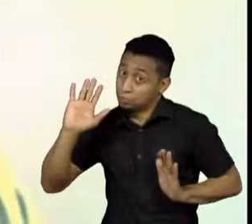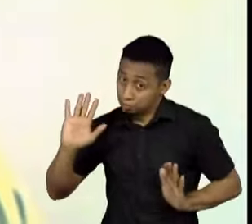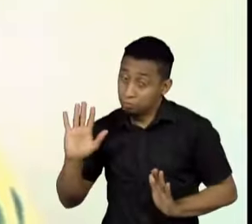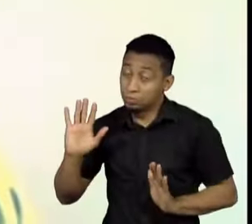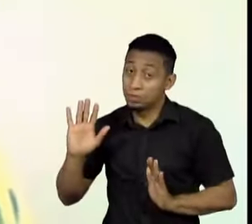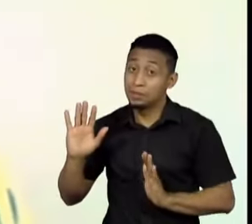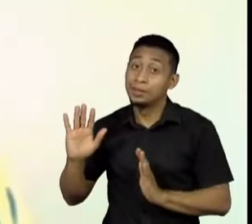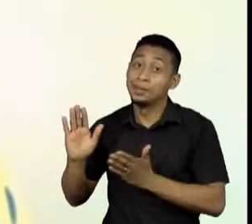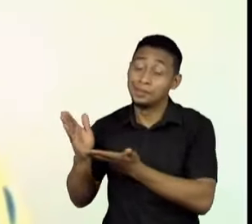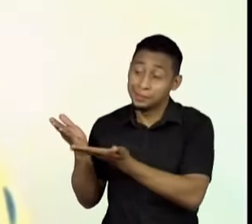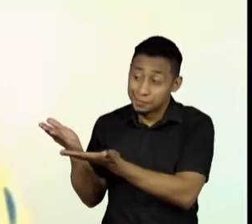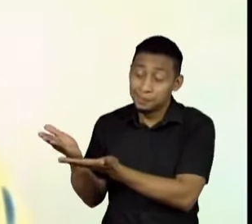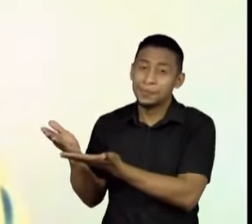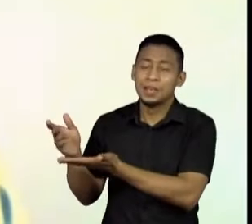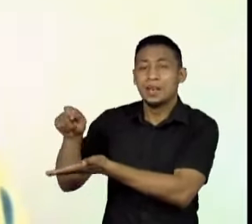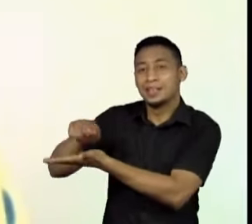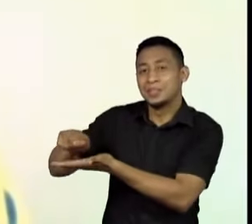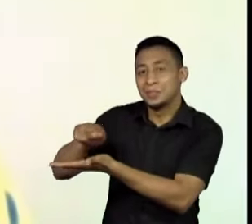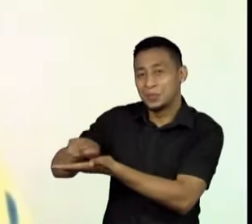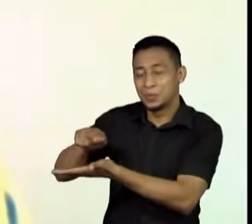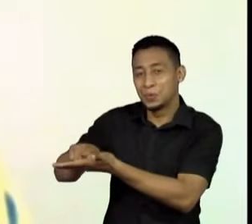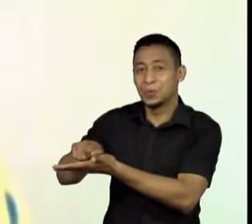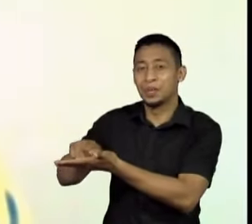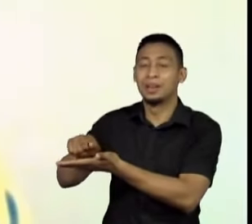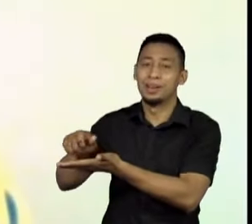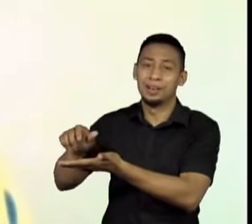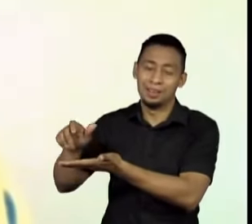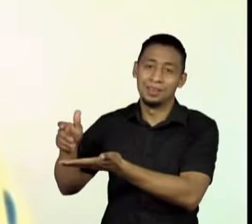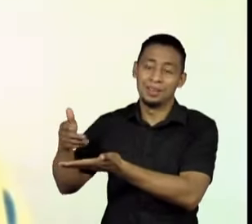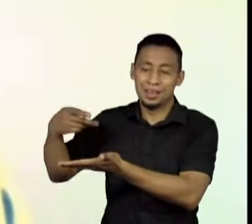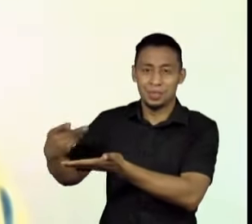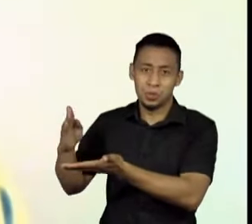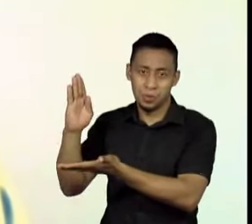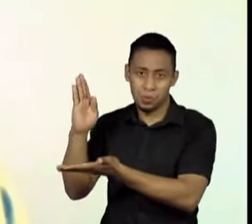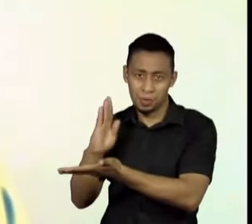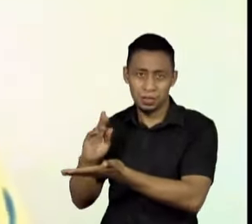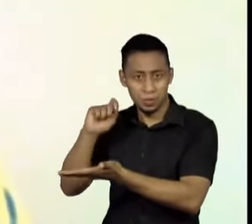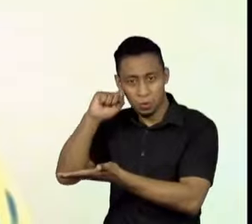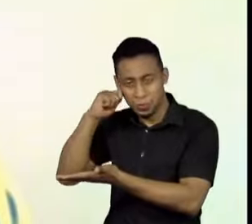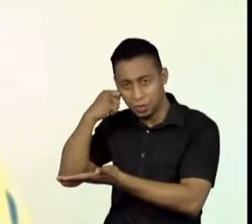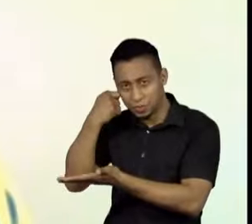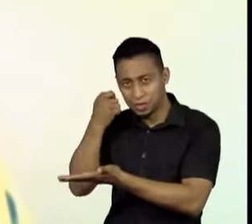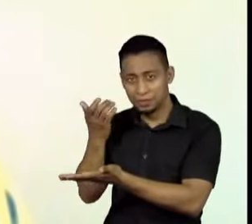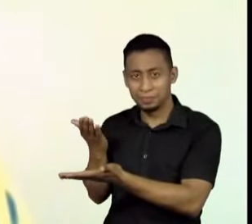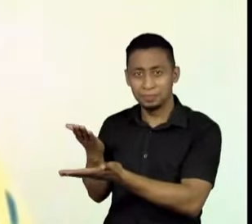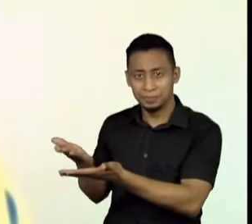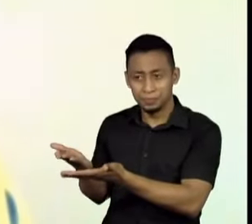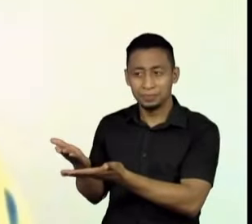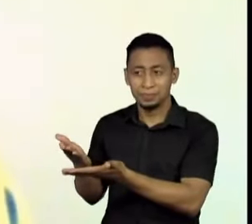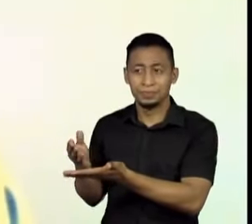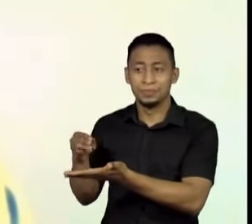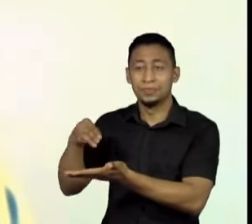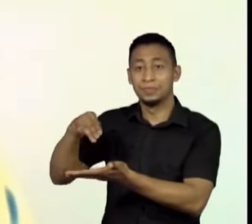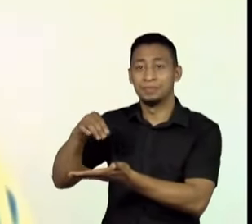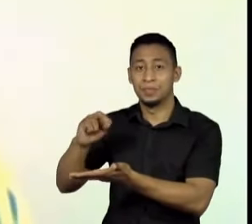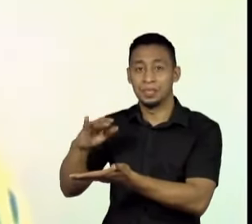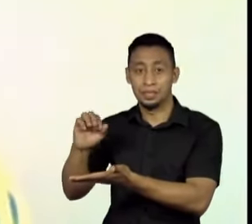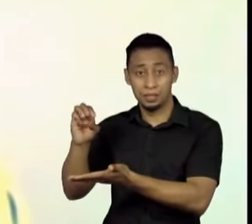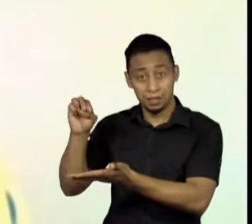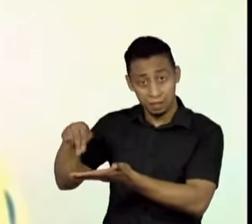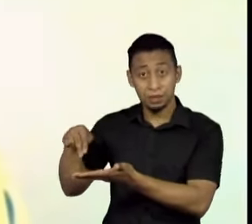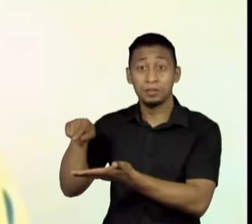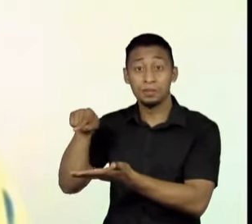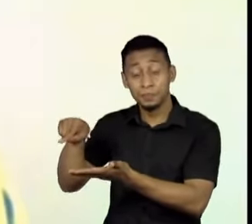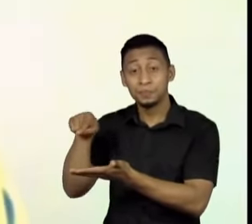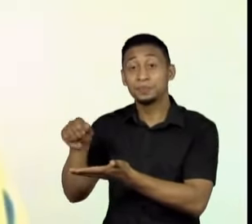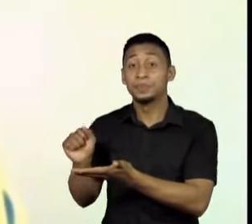com Miriam Alves, que é uma escritora afro-brasileira, né? Inclusive de São Paulo. E